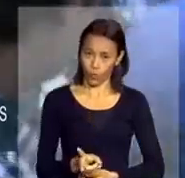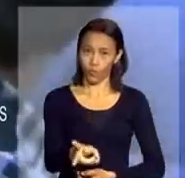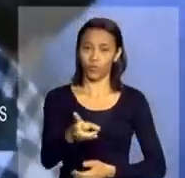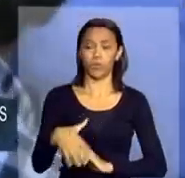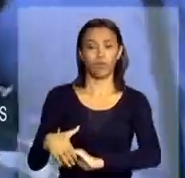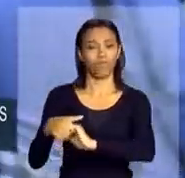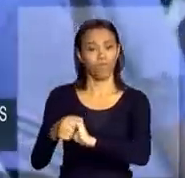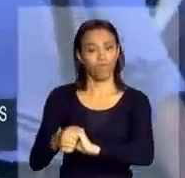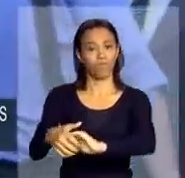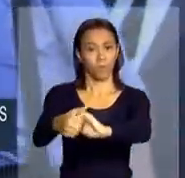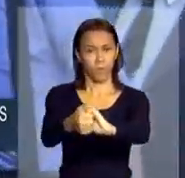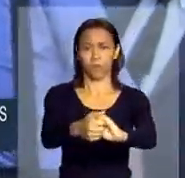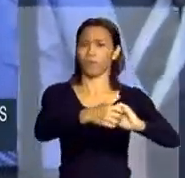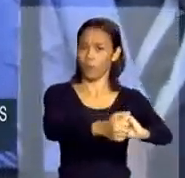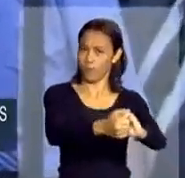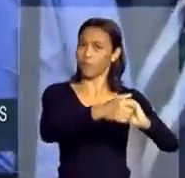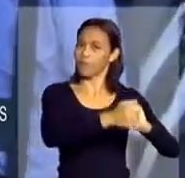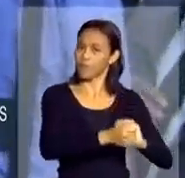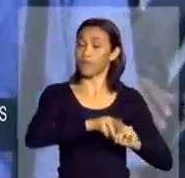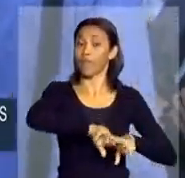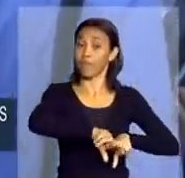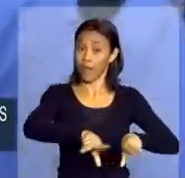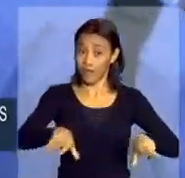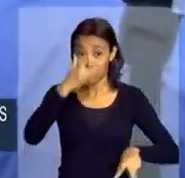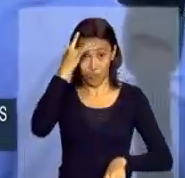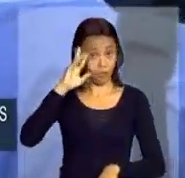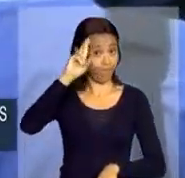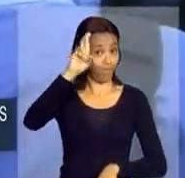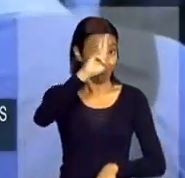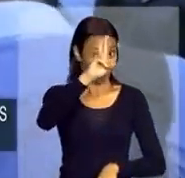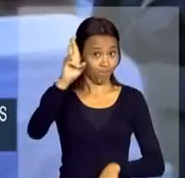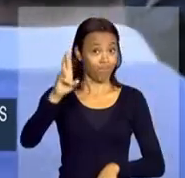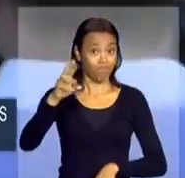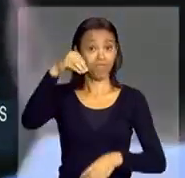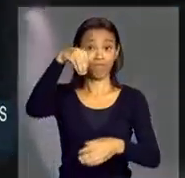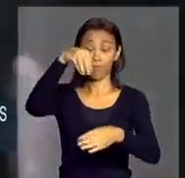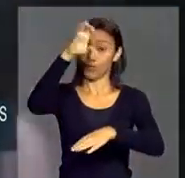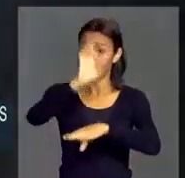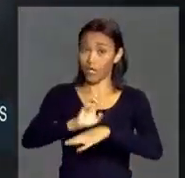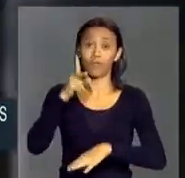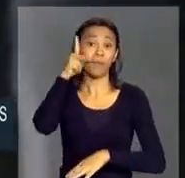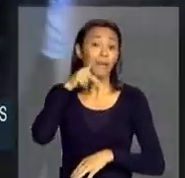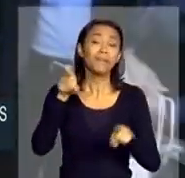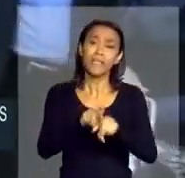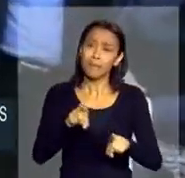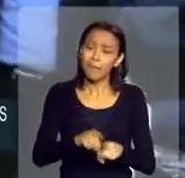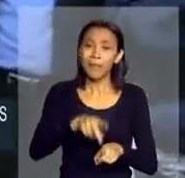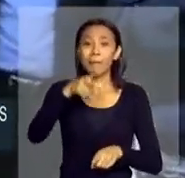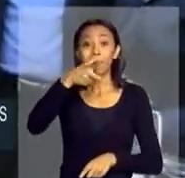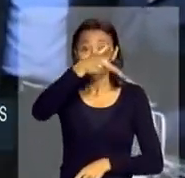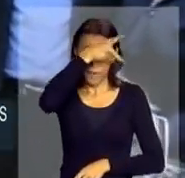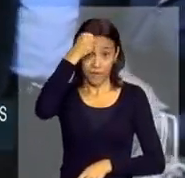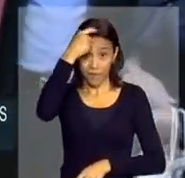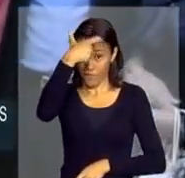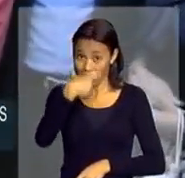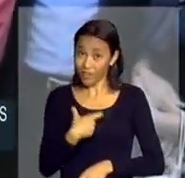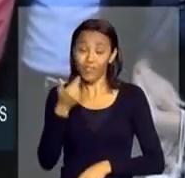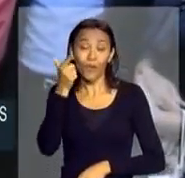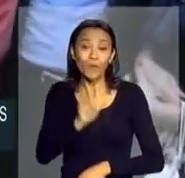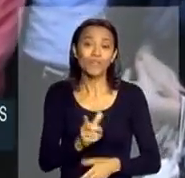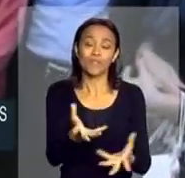cumprimentos de diversas autoridades da Paraíba e de prefeitos beneficiados pela entrega da